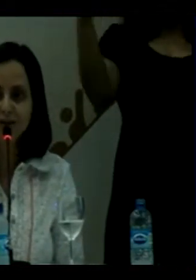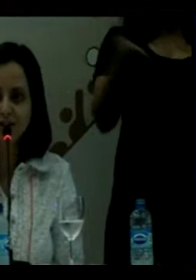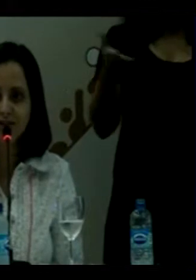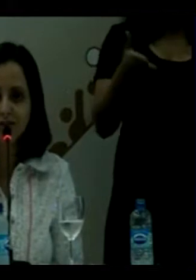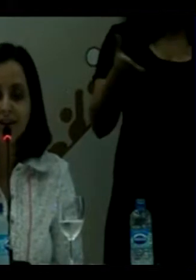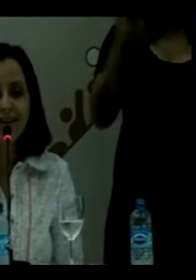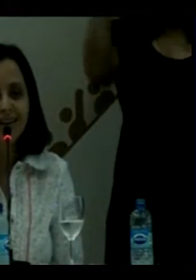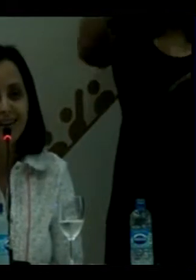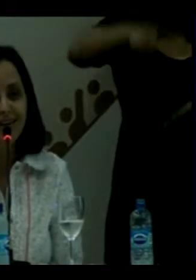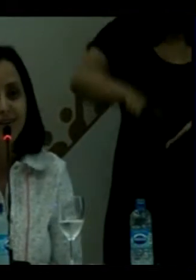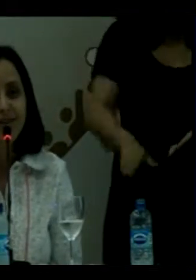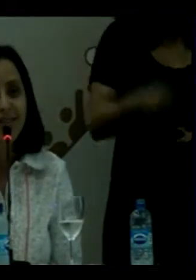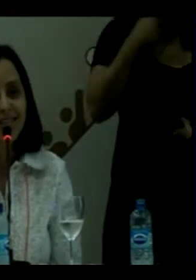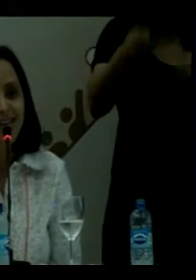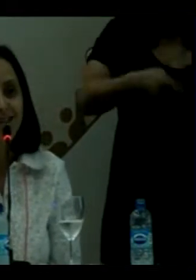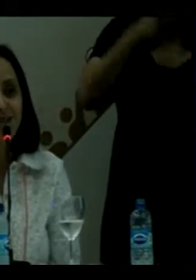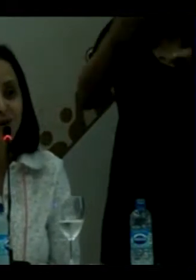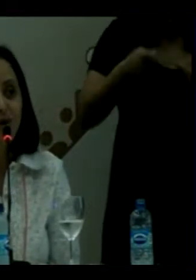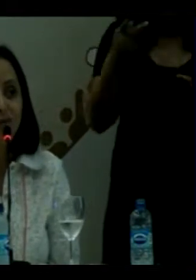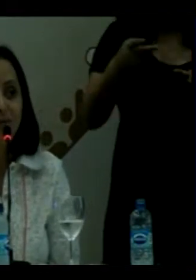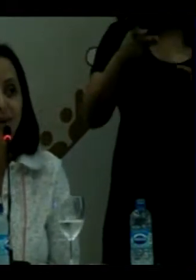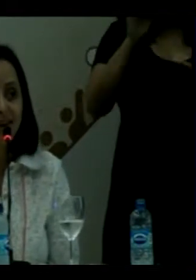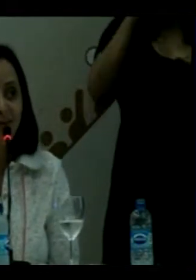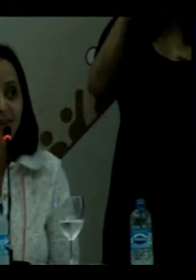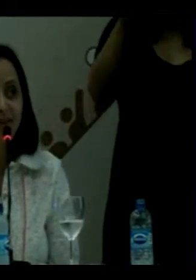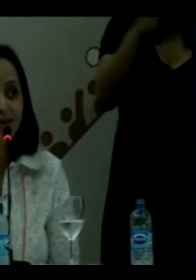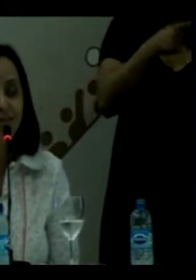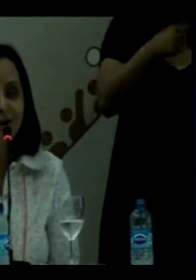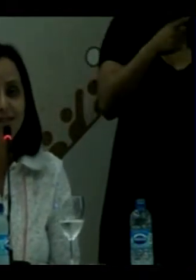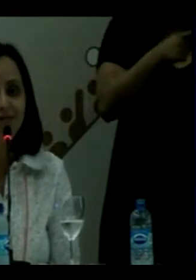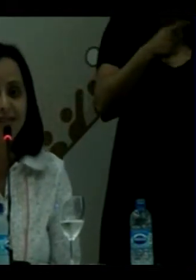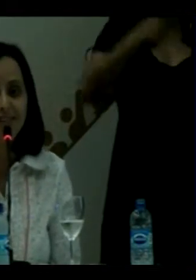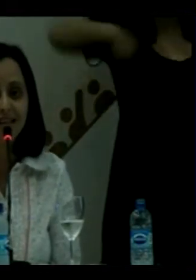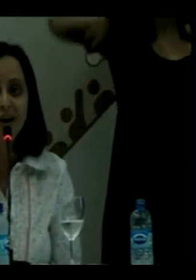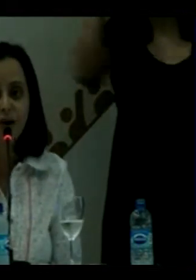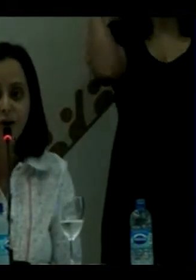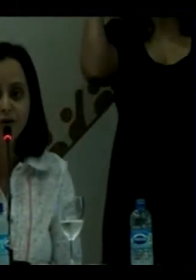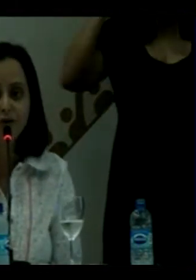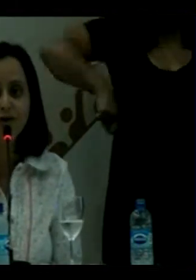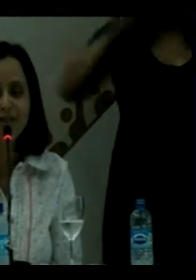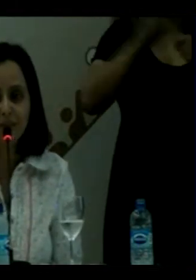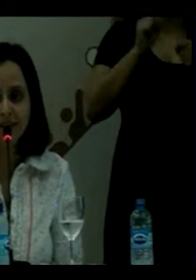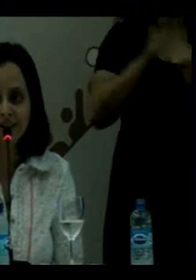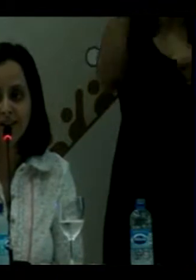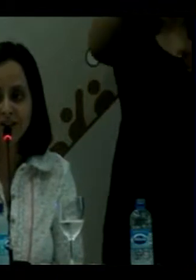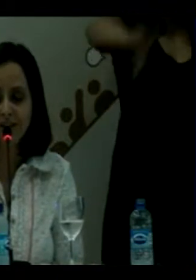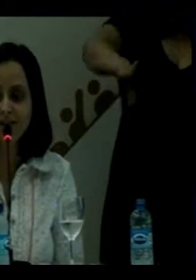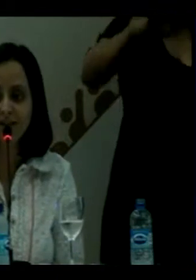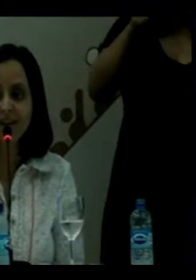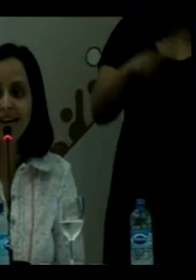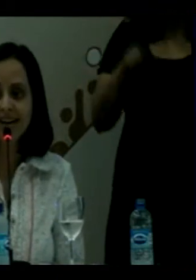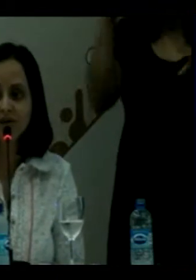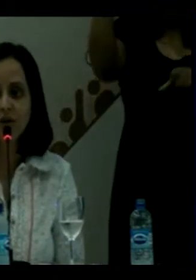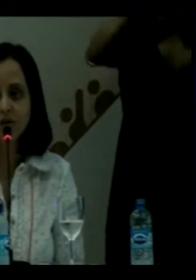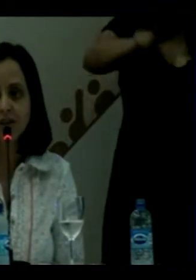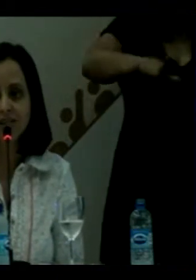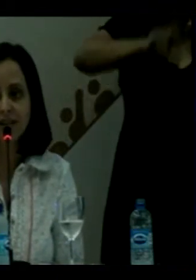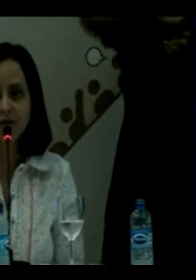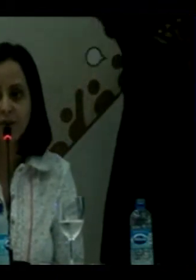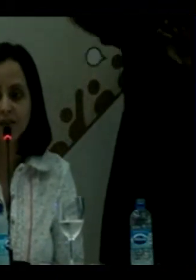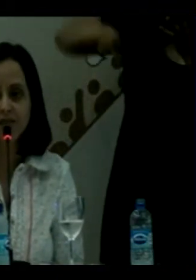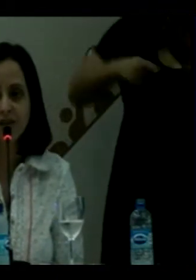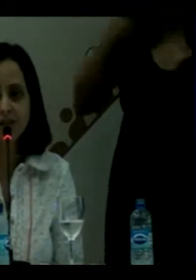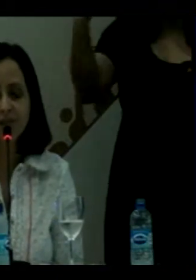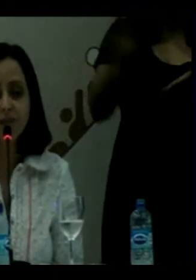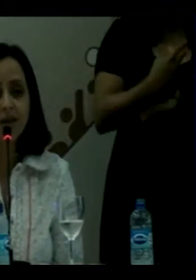Estou repetindo. Que seja só o primeiro, que a gente possa fazer outros, se depender da gente, eles vão